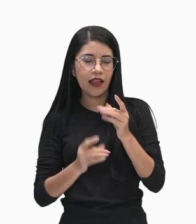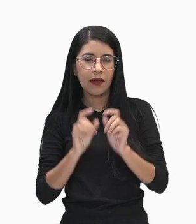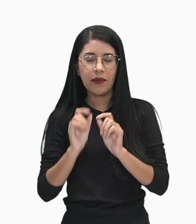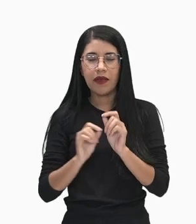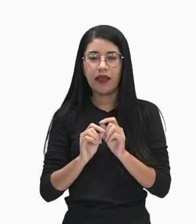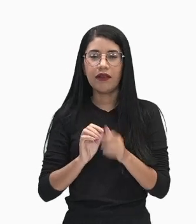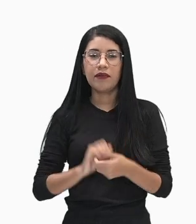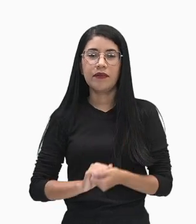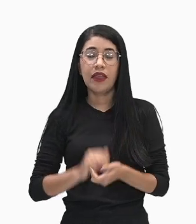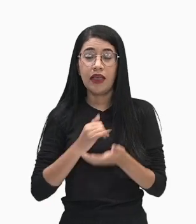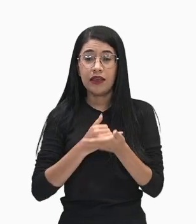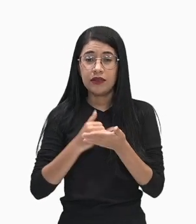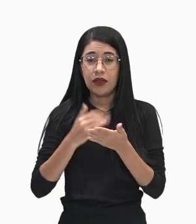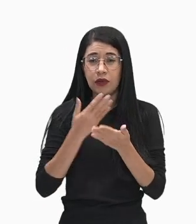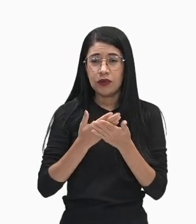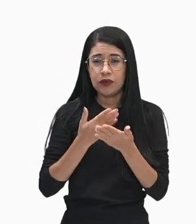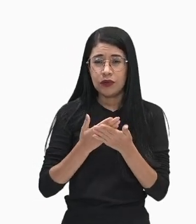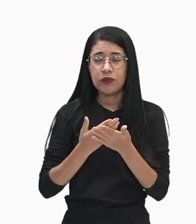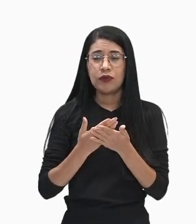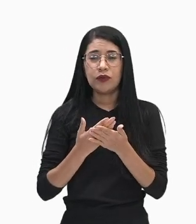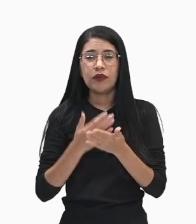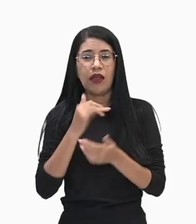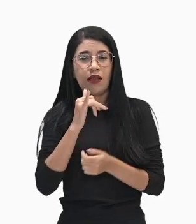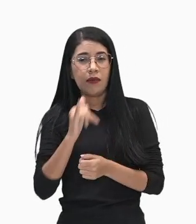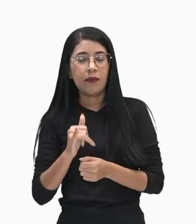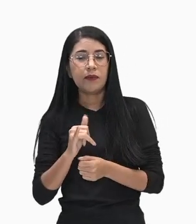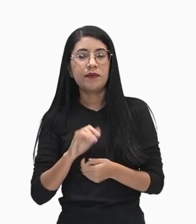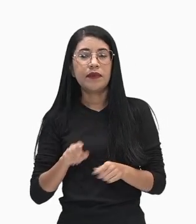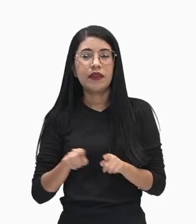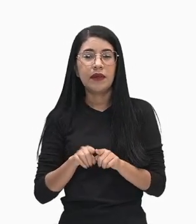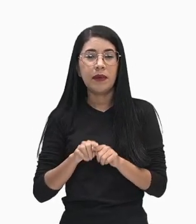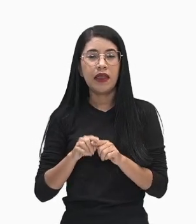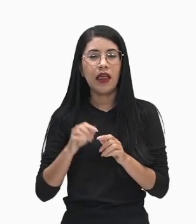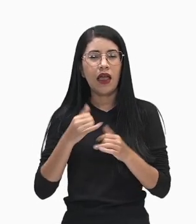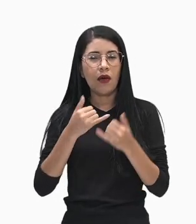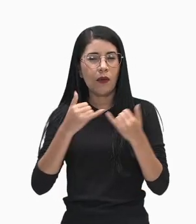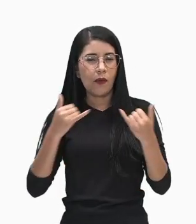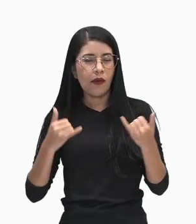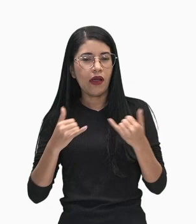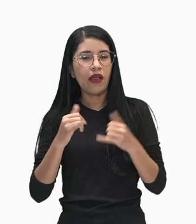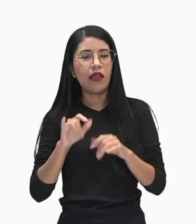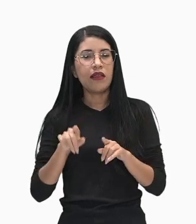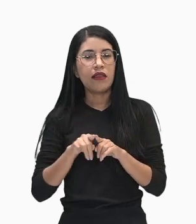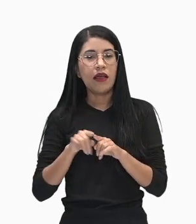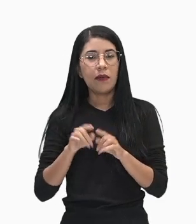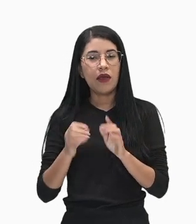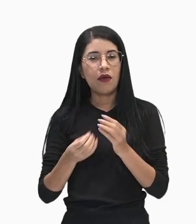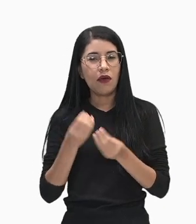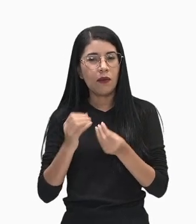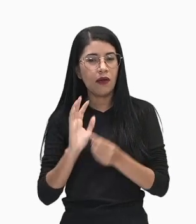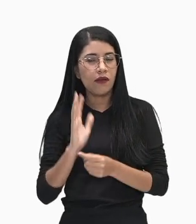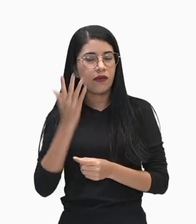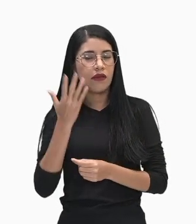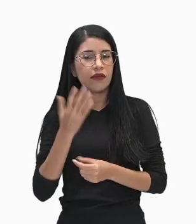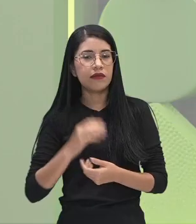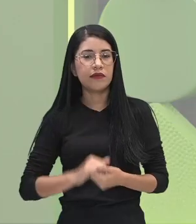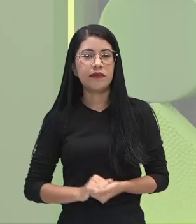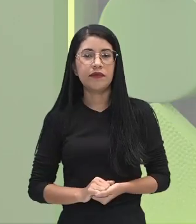teremos introdução ao estudo da eletrodinâmica, corrente elétrica, causas e efeitos da corrente